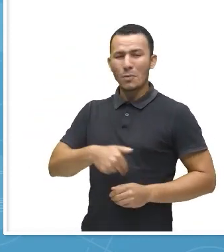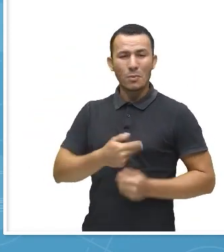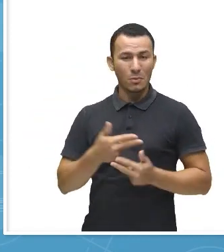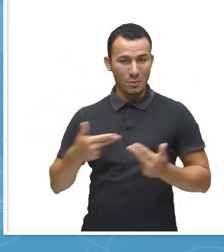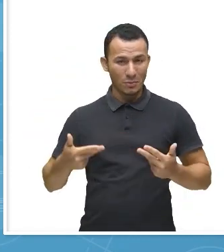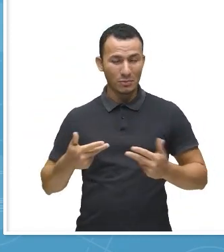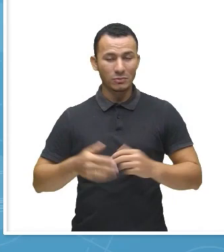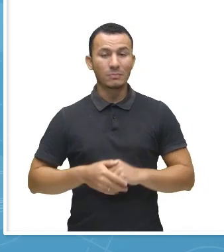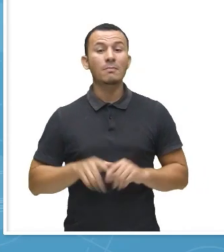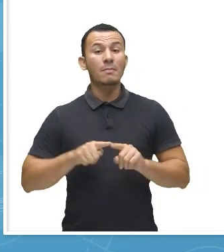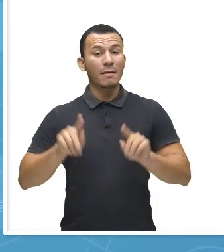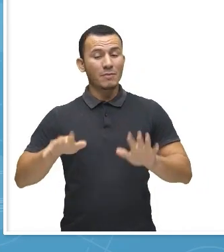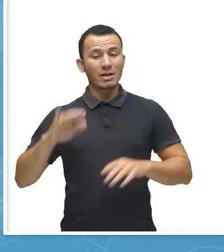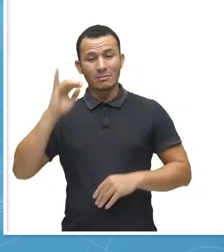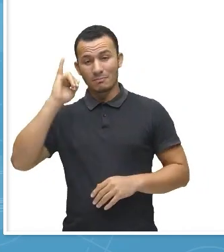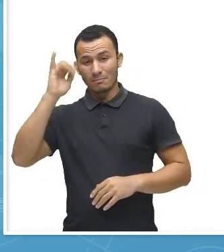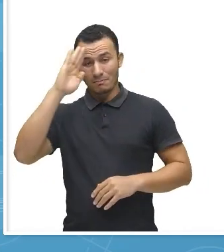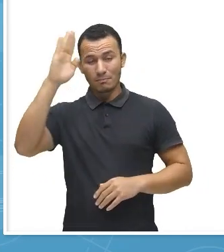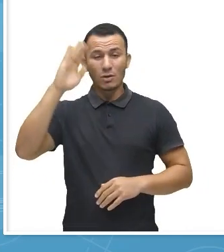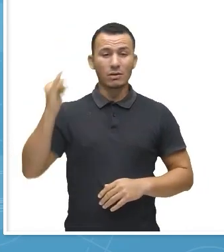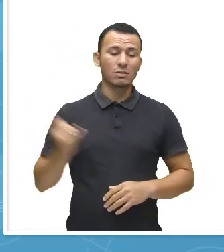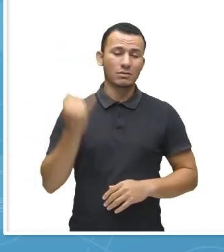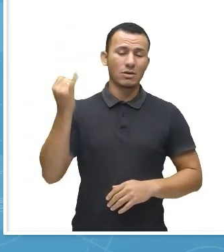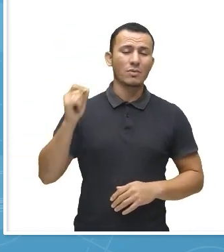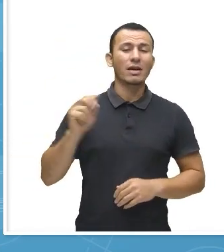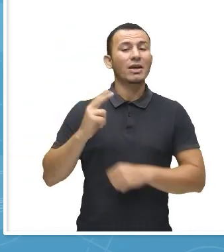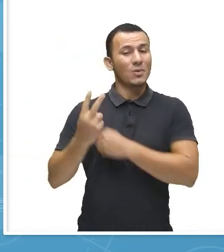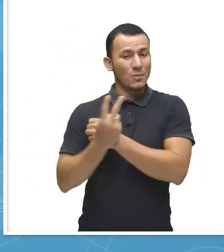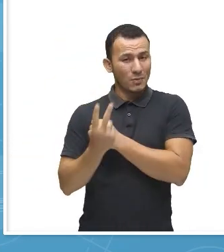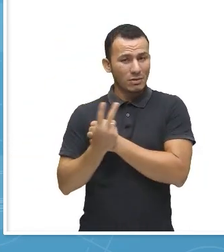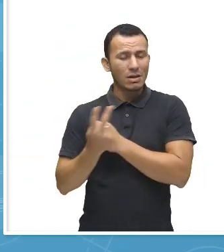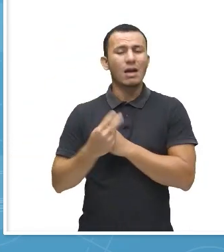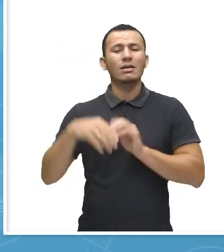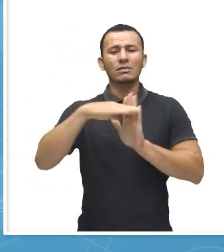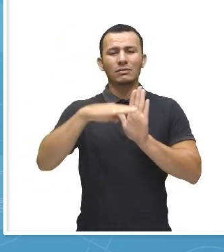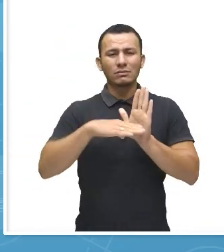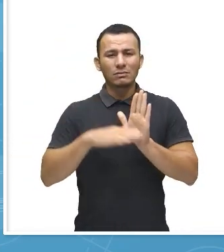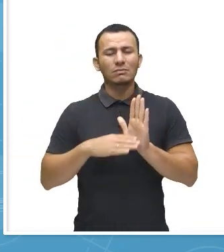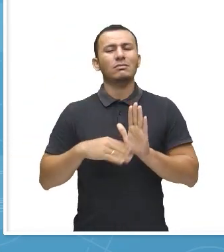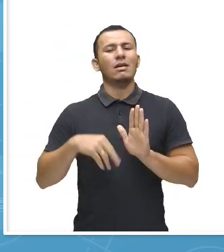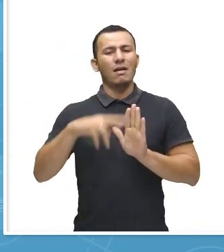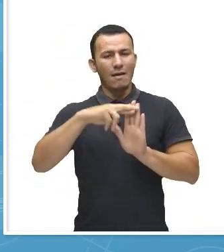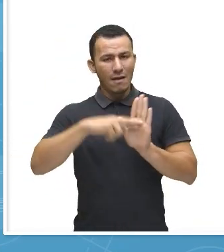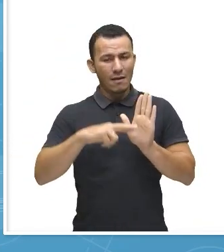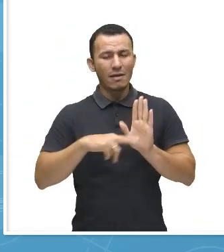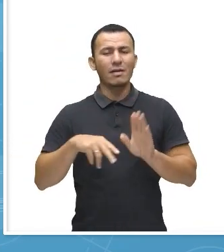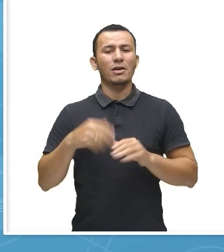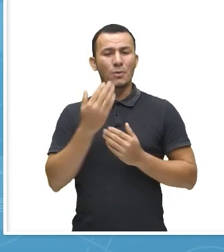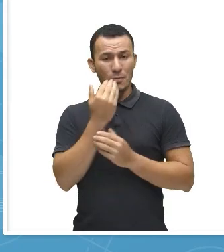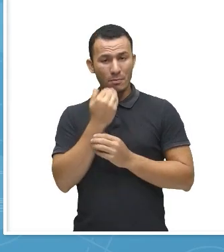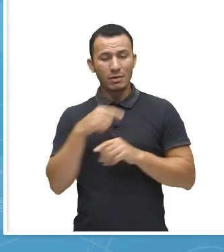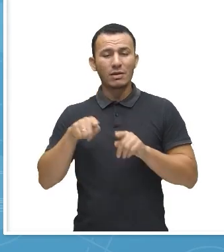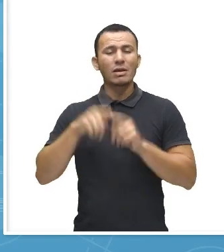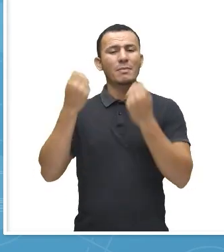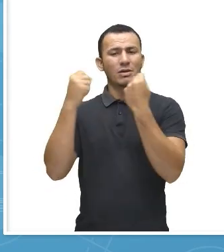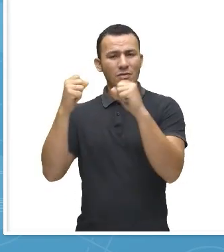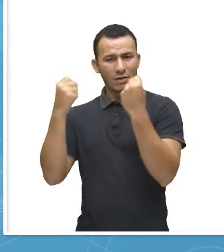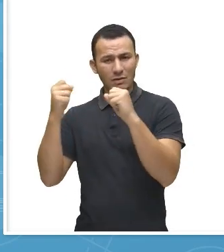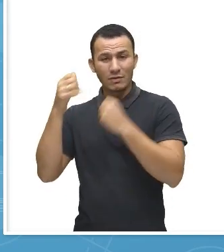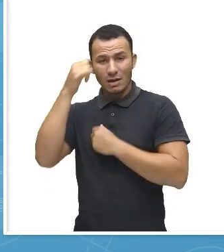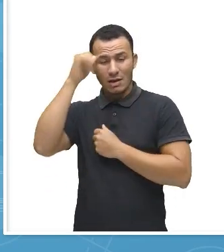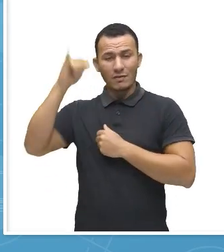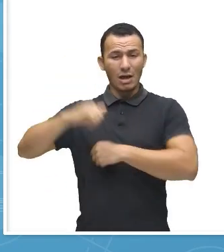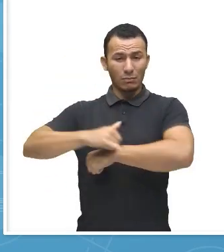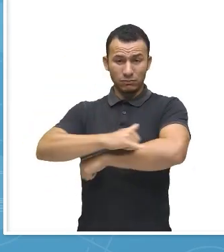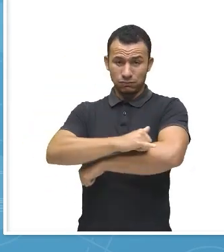o importante, né, é a gente prevenir, ter uma dieta balanceada e fazer atividade física para não chegar a esse ponto,